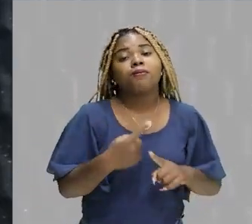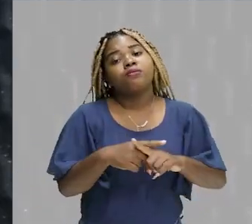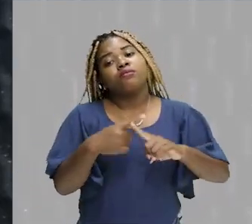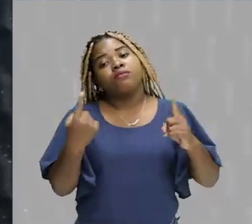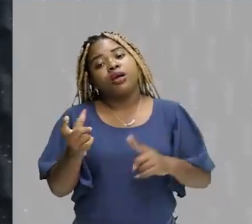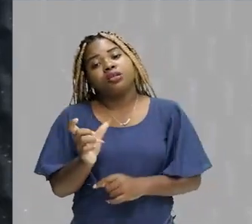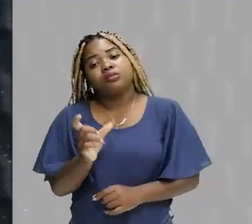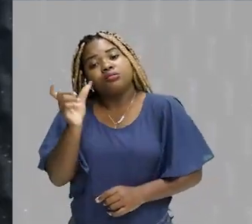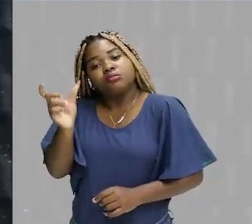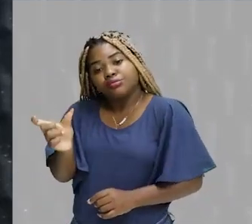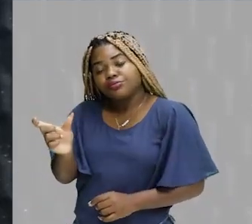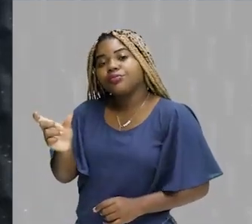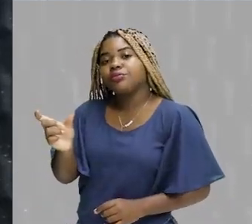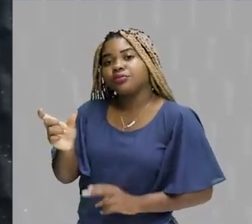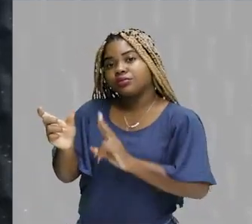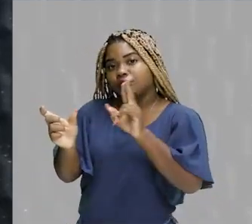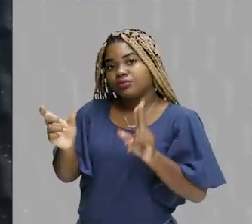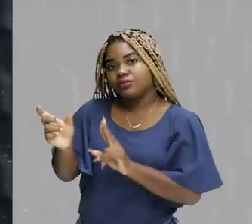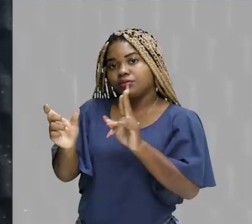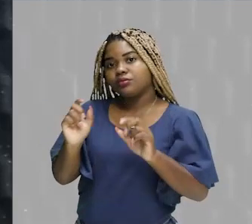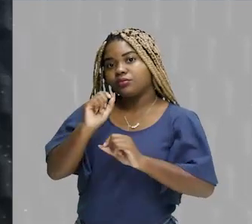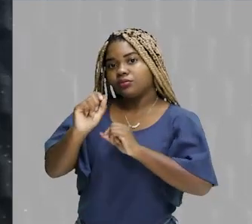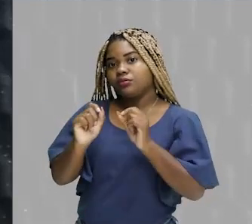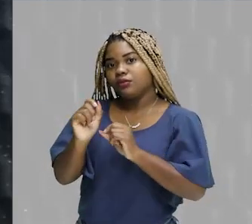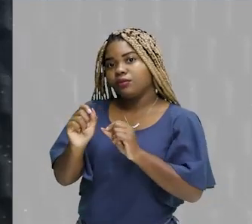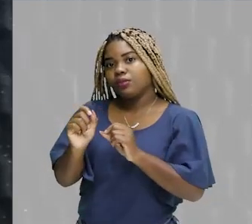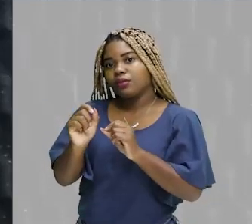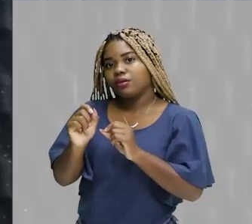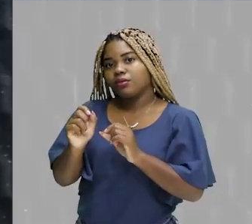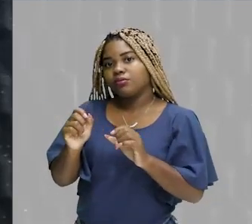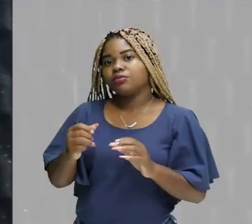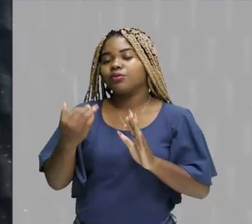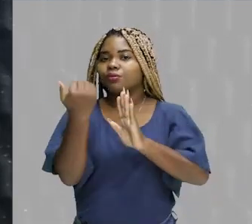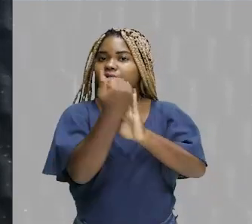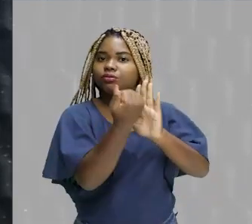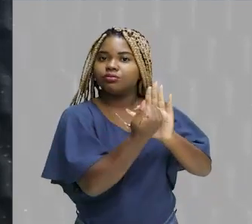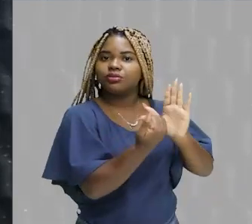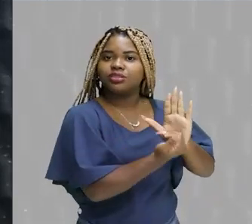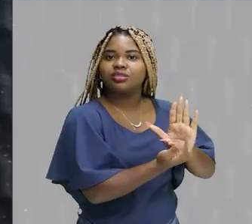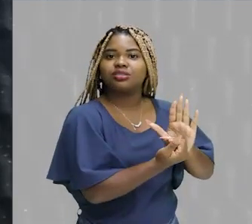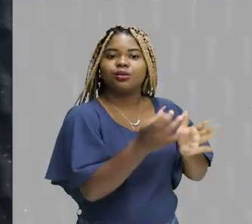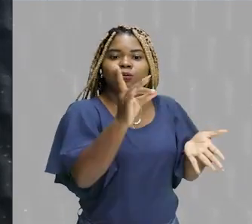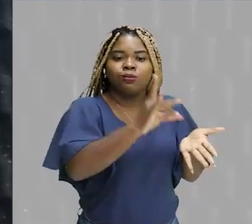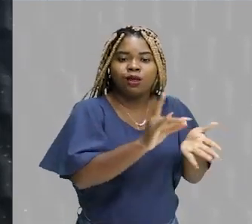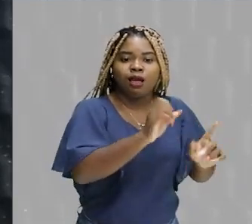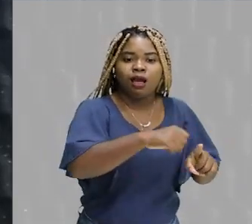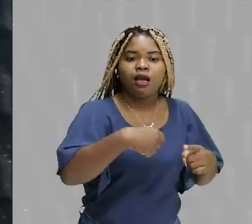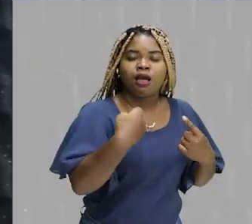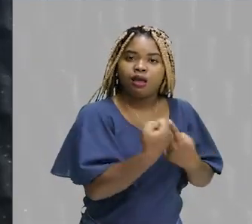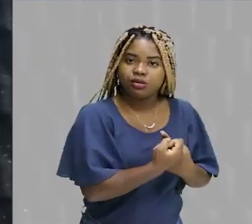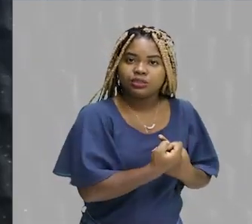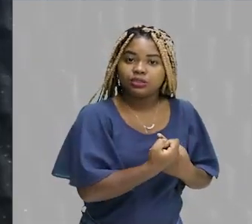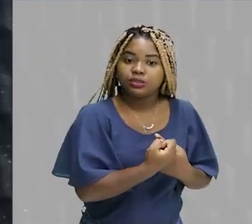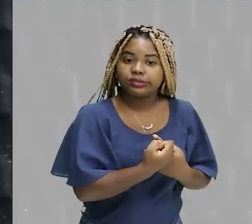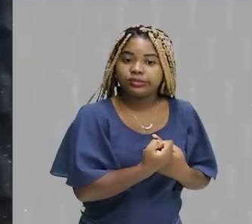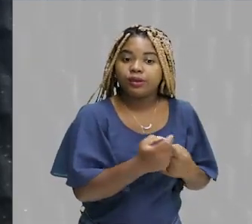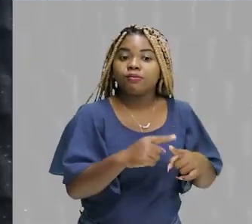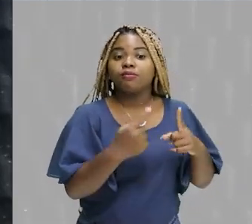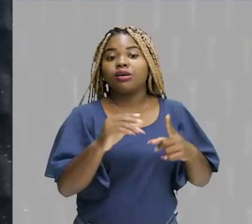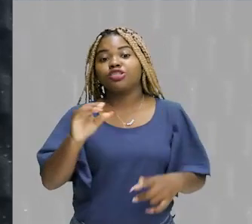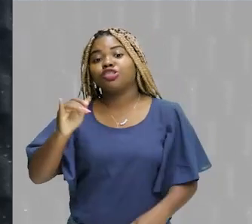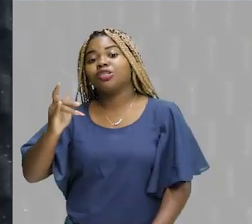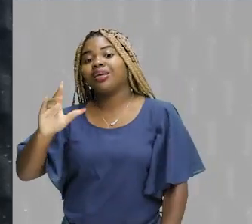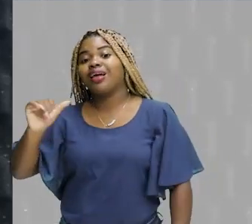usa a palavra patologia como classificação do fato social. E o pessoal de